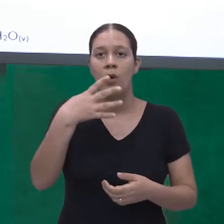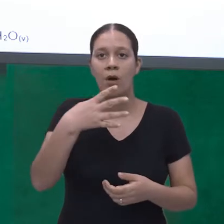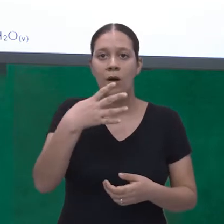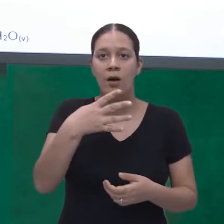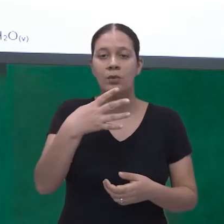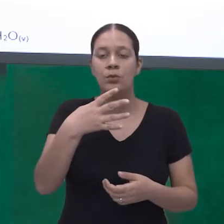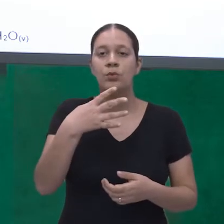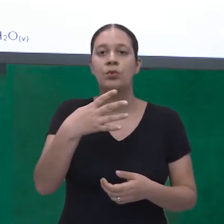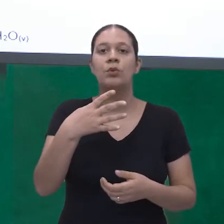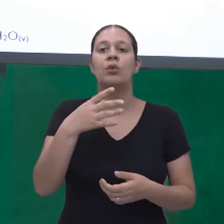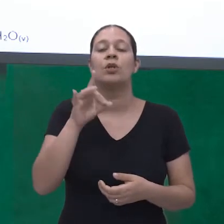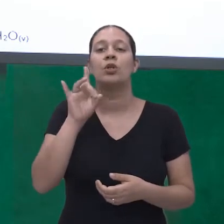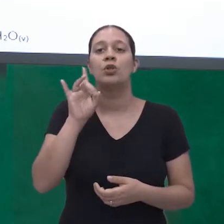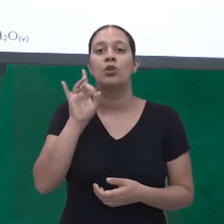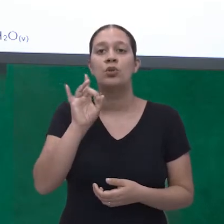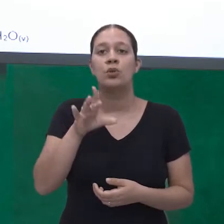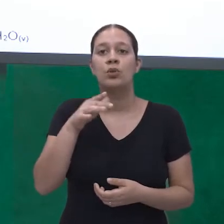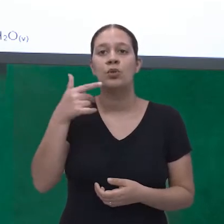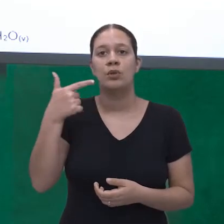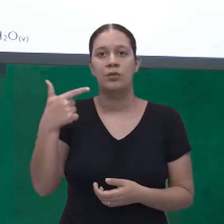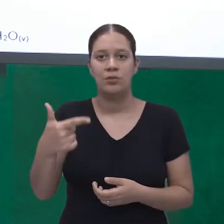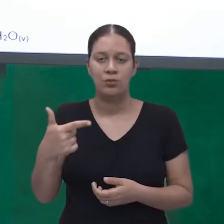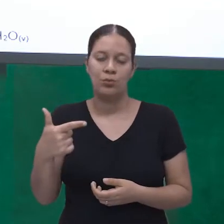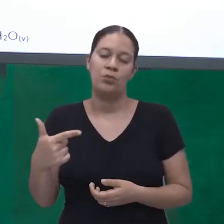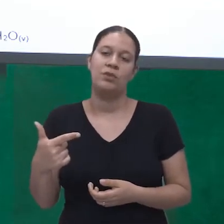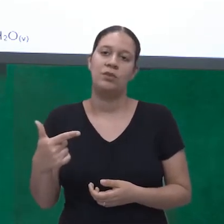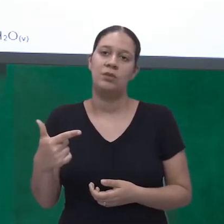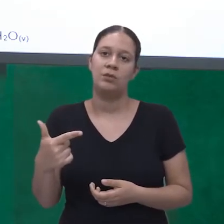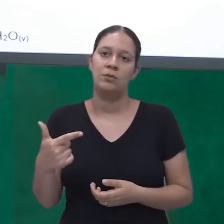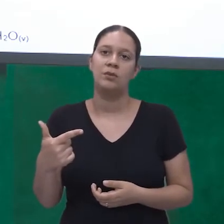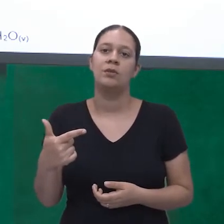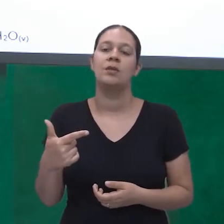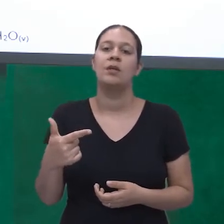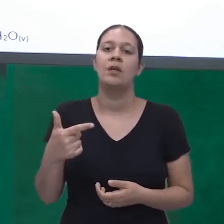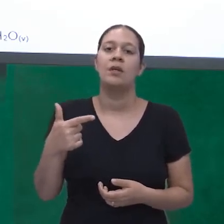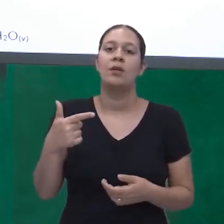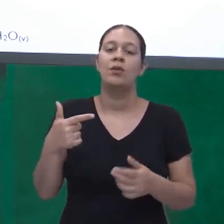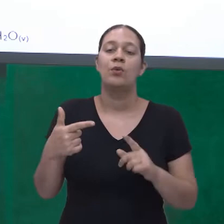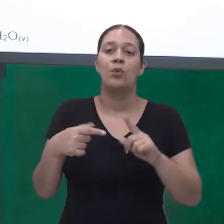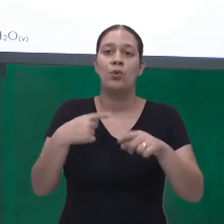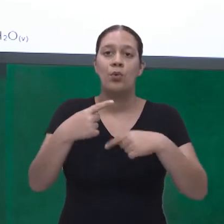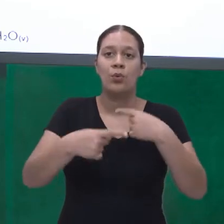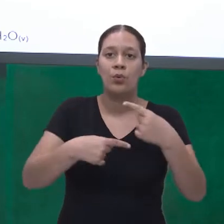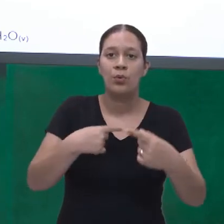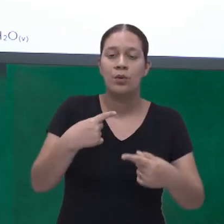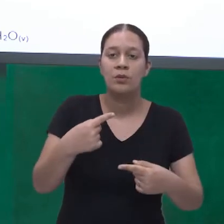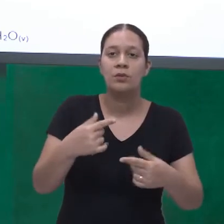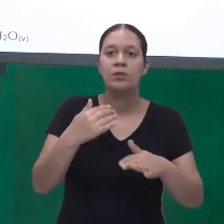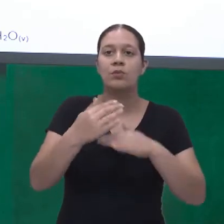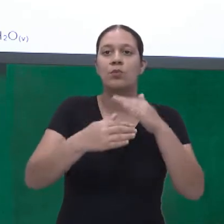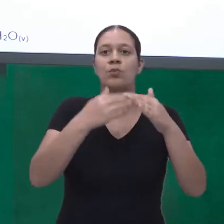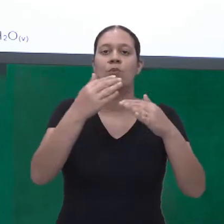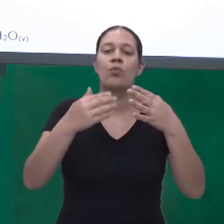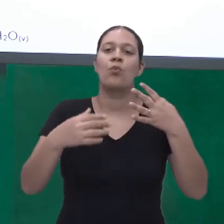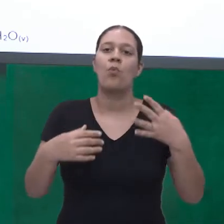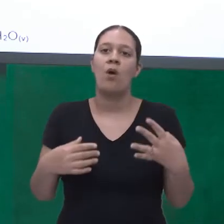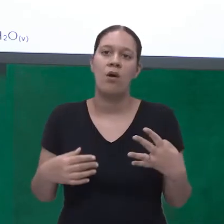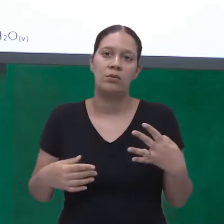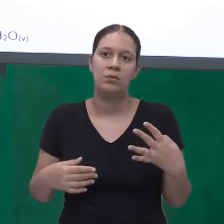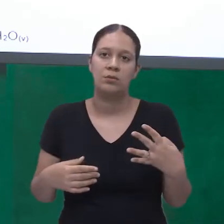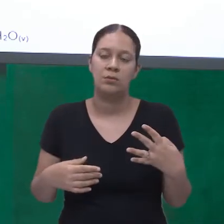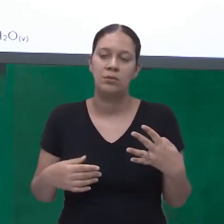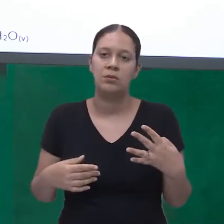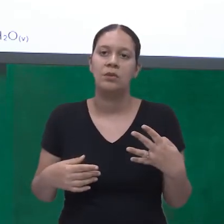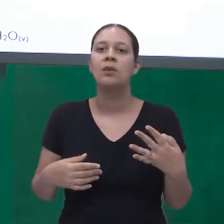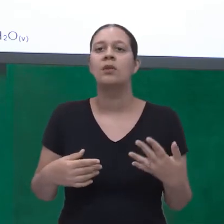mols no produto e só 2 nos reagentes. Você tinha 2. Depois que aconteceu o processo, foi para 4